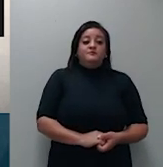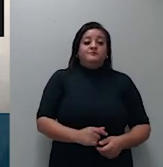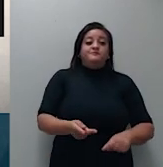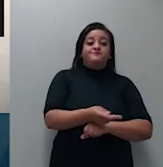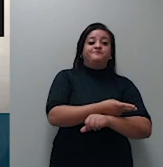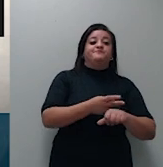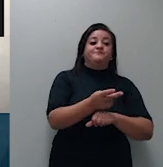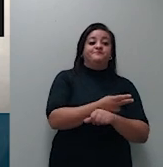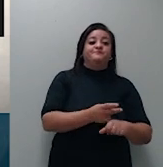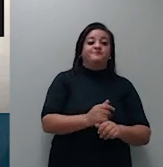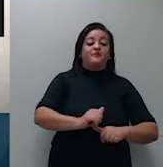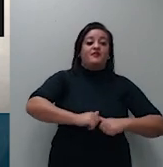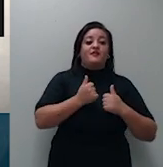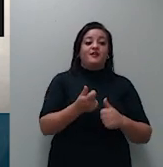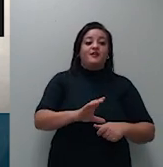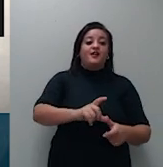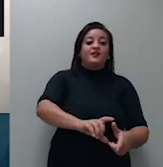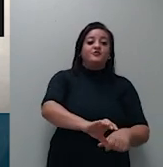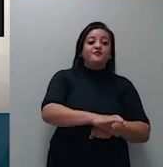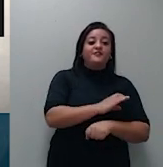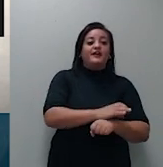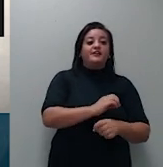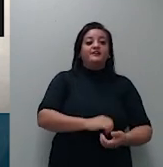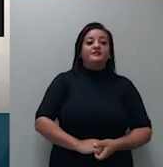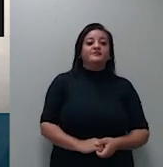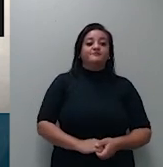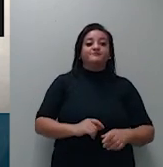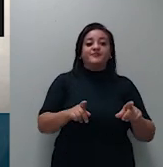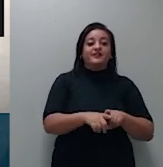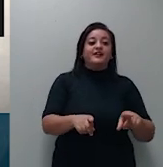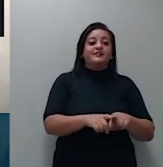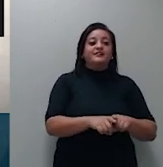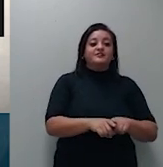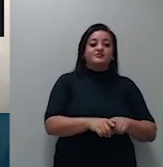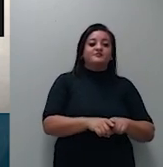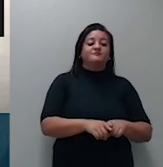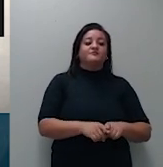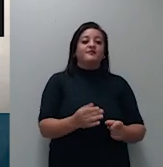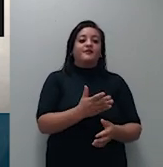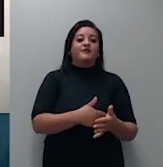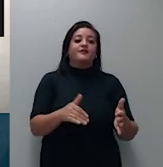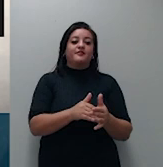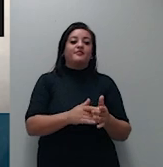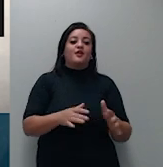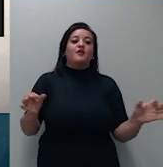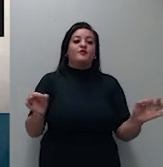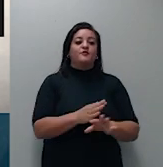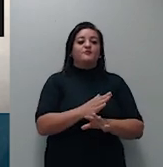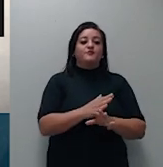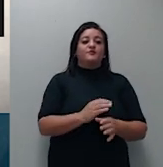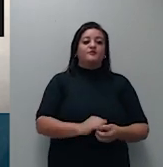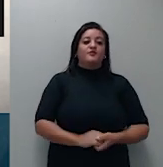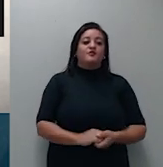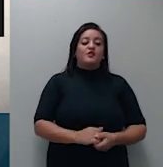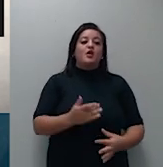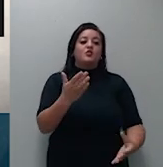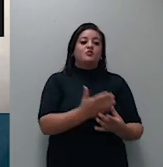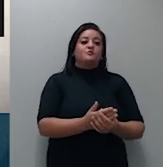busca do Resgate até o final